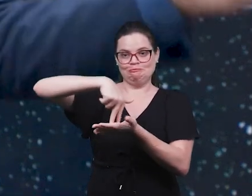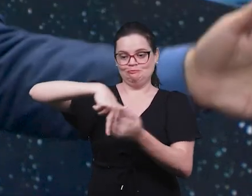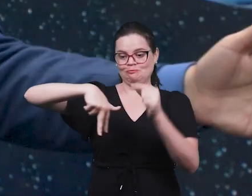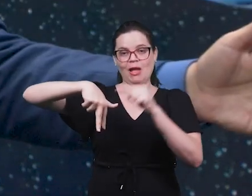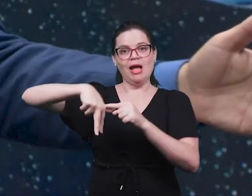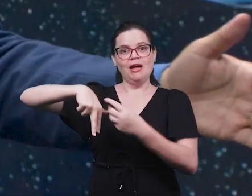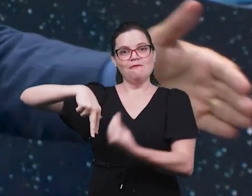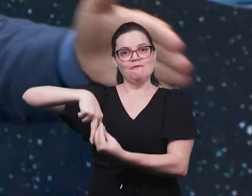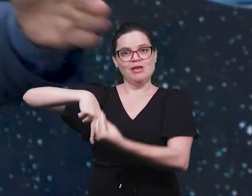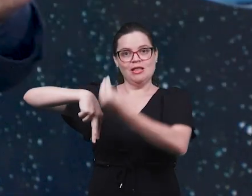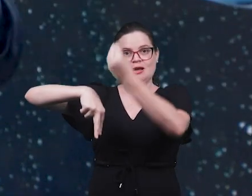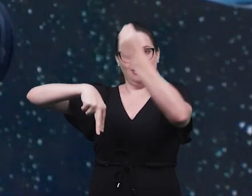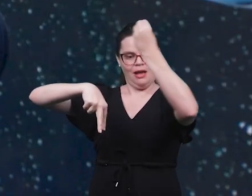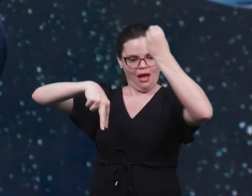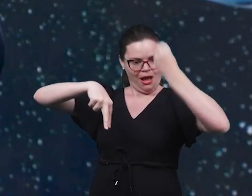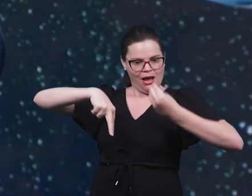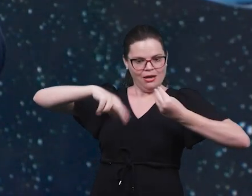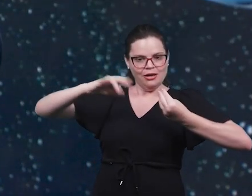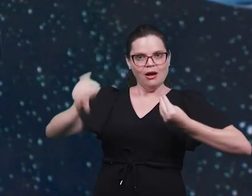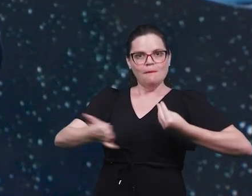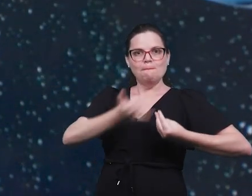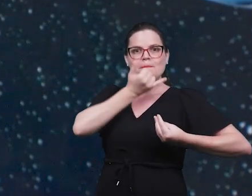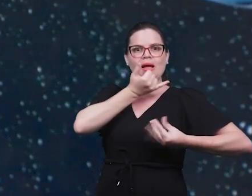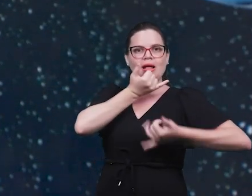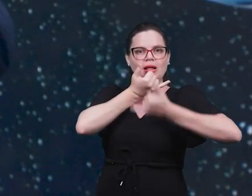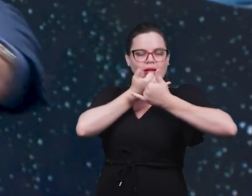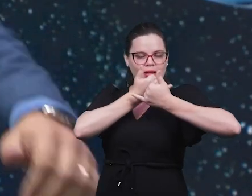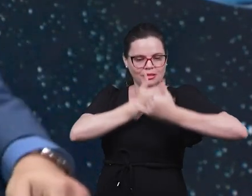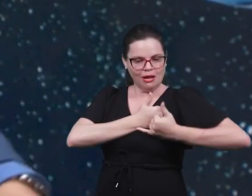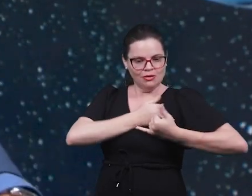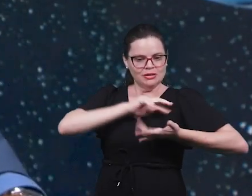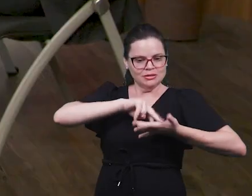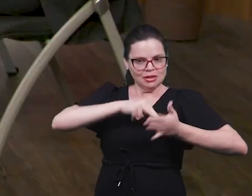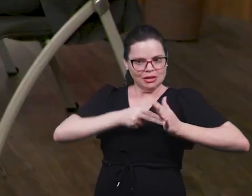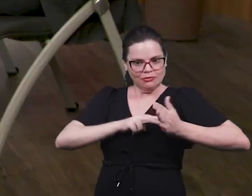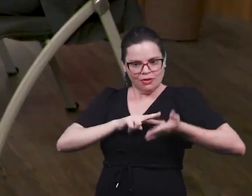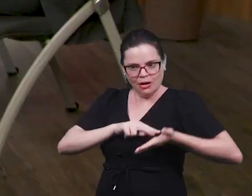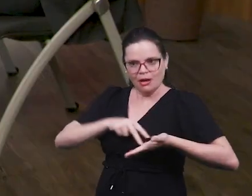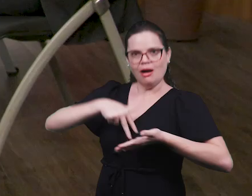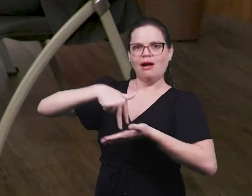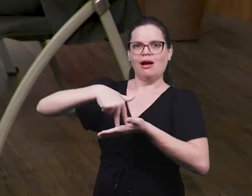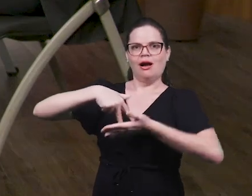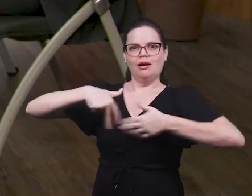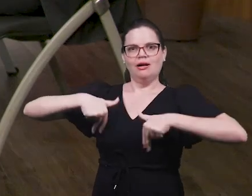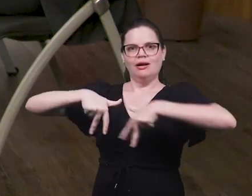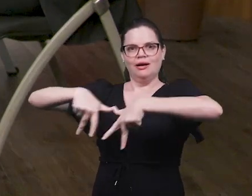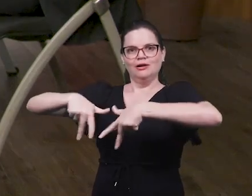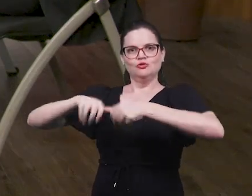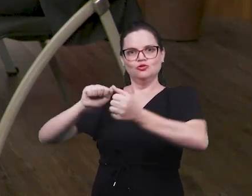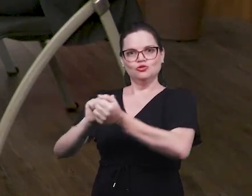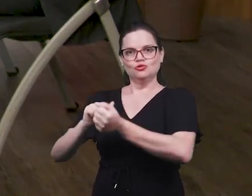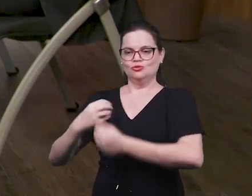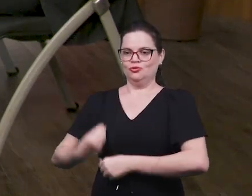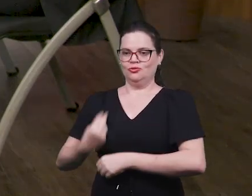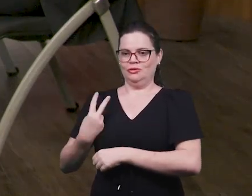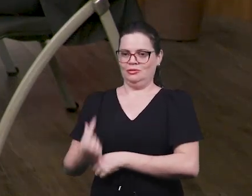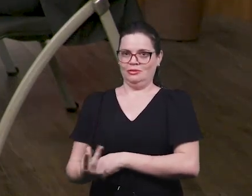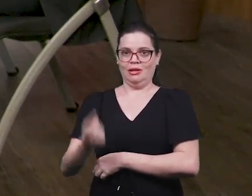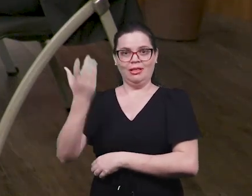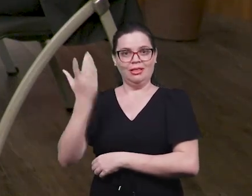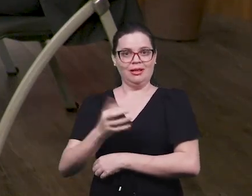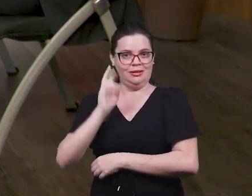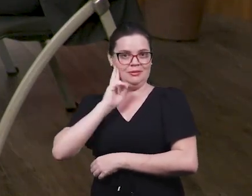nos ressuscitou. E para que nós possamos agora ter uma vida eterna com ele. Glória a Deus. Tem um outro texto que